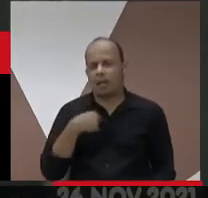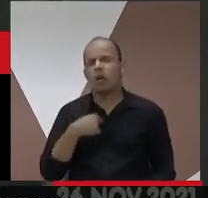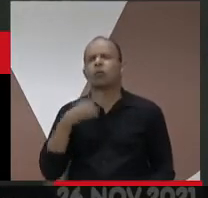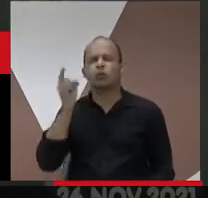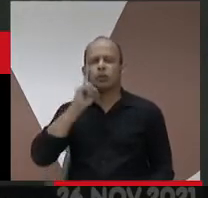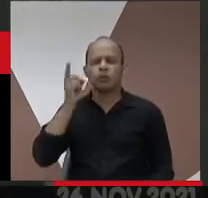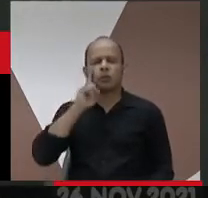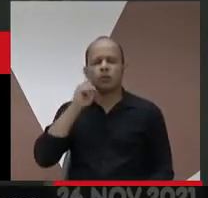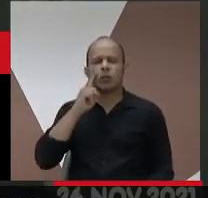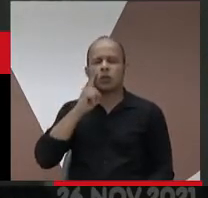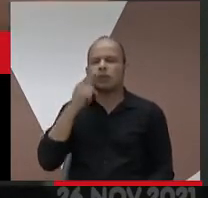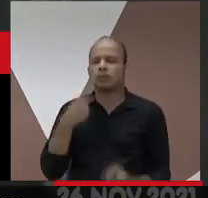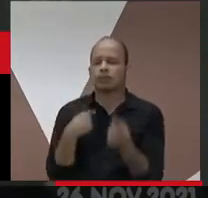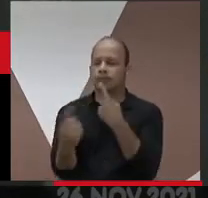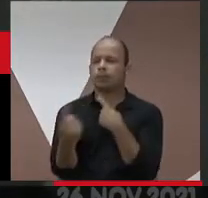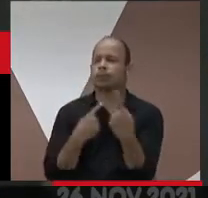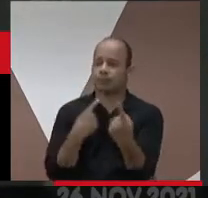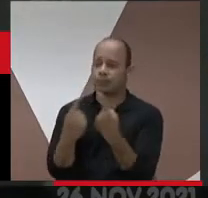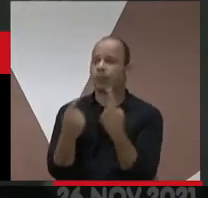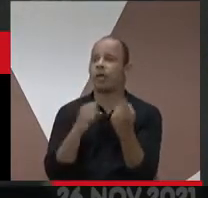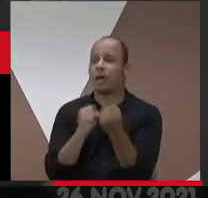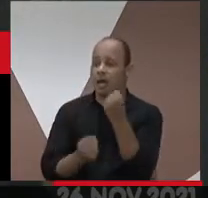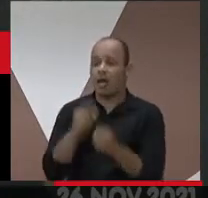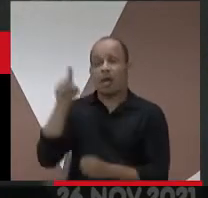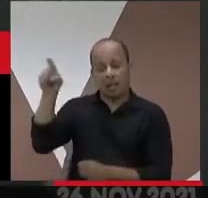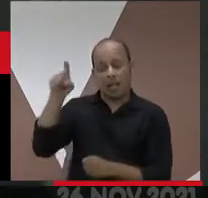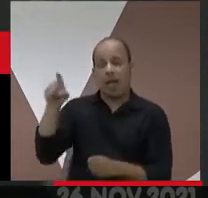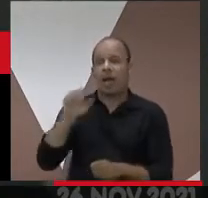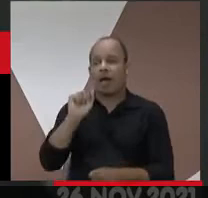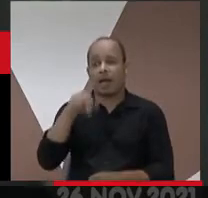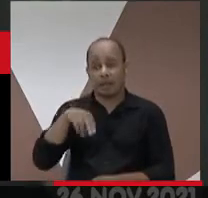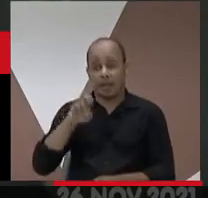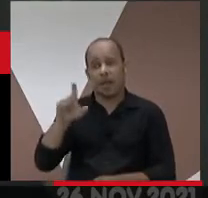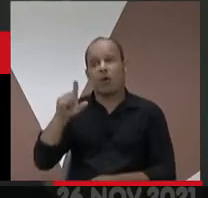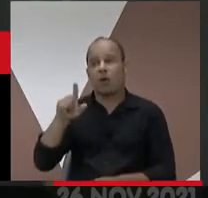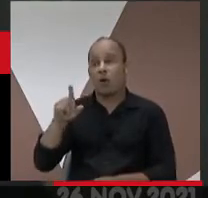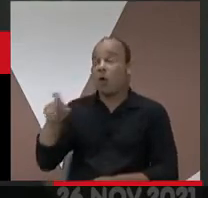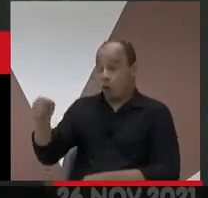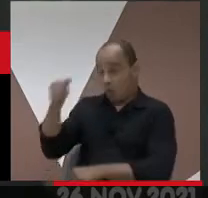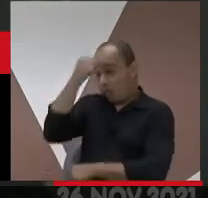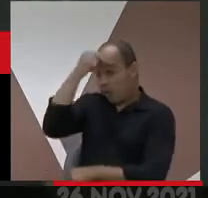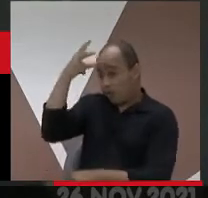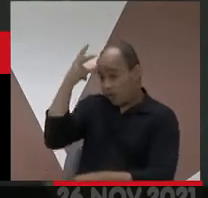dia. O prefeito Calil, que entende de obra aqui, ele vai saber o que eu estou falando.